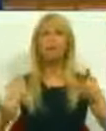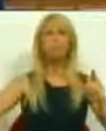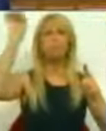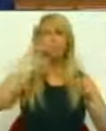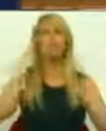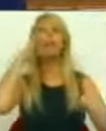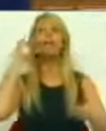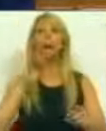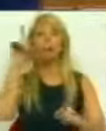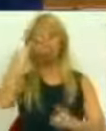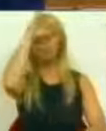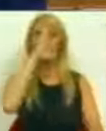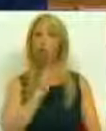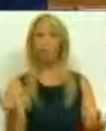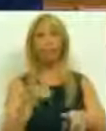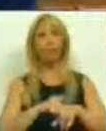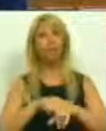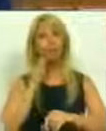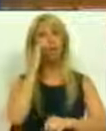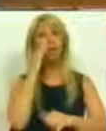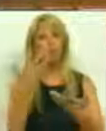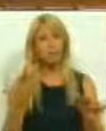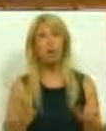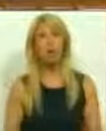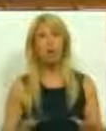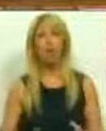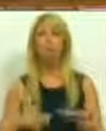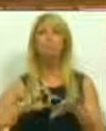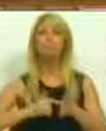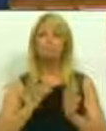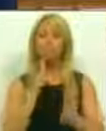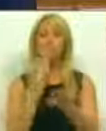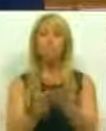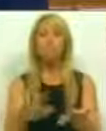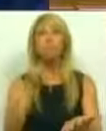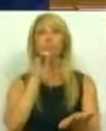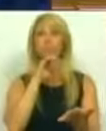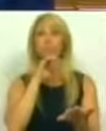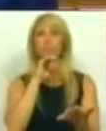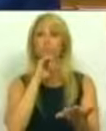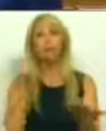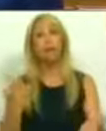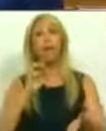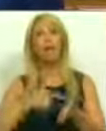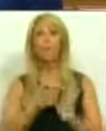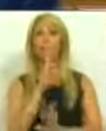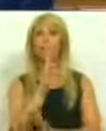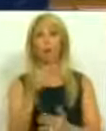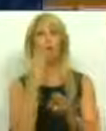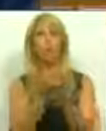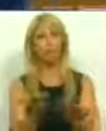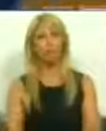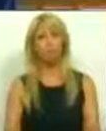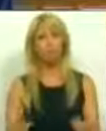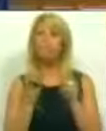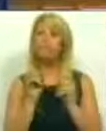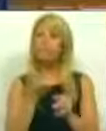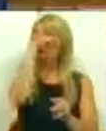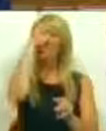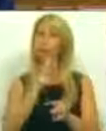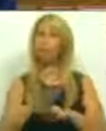pelo Estado. Em tempos de crise, é necessário criar oportunidades e é necessário dar respostas. Foi isto que o